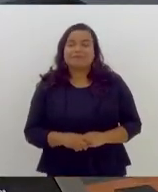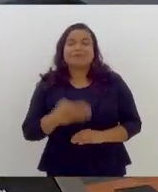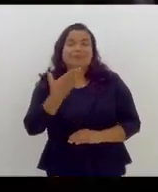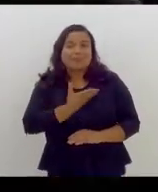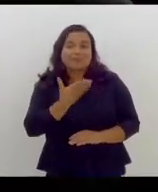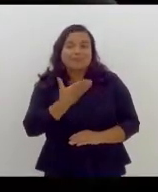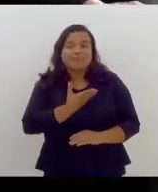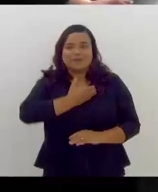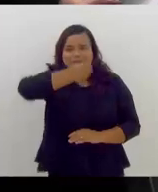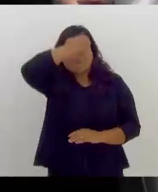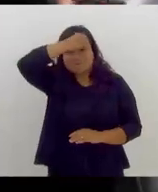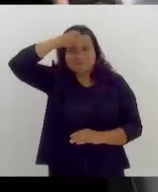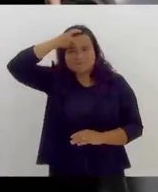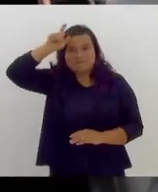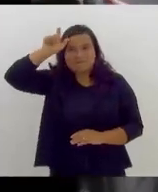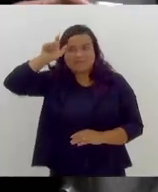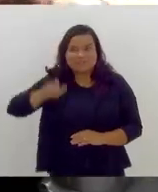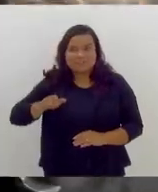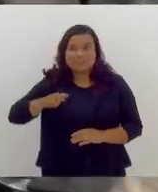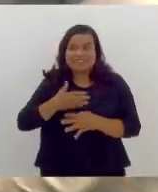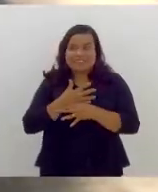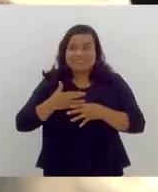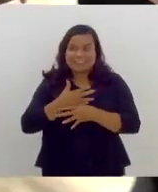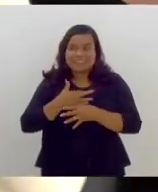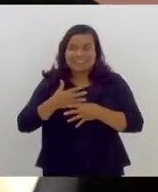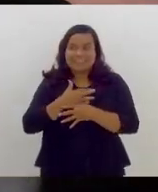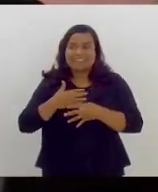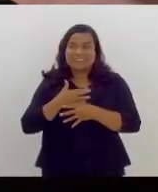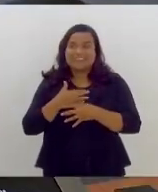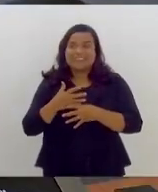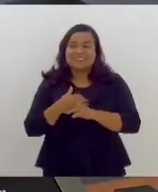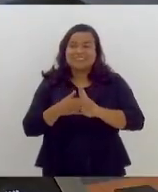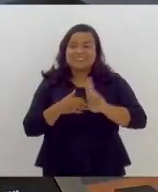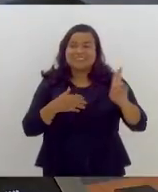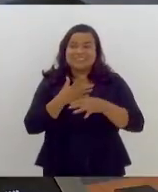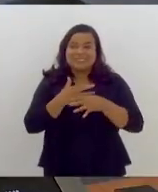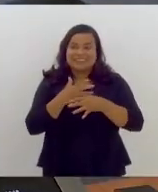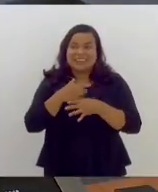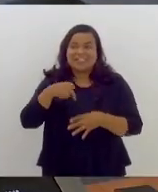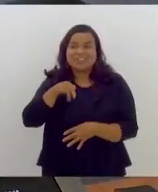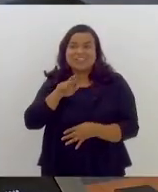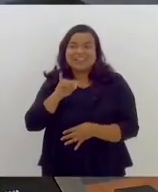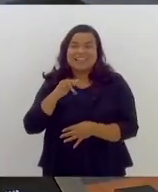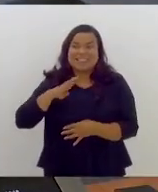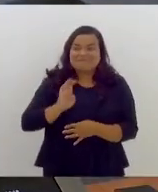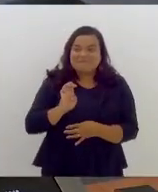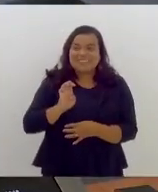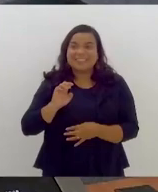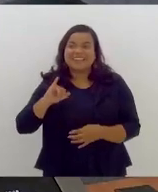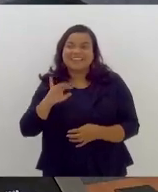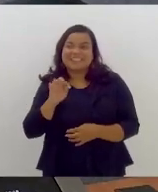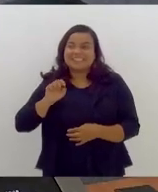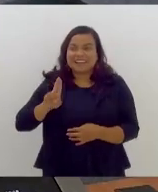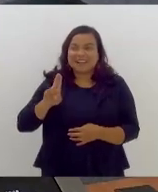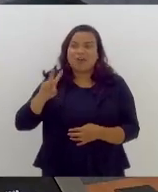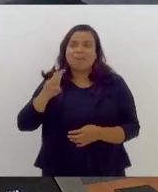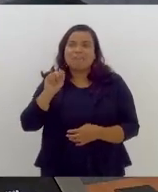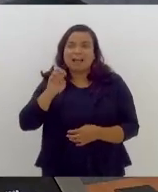Amigo, prefeito, a cidade conhecida como Cidade do Quibe, prefeito de Itau, Valéu